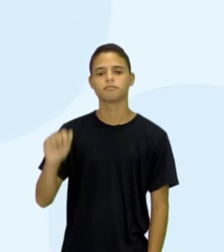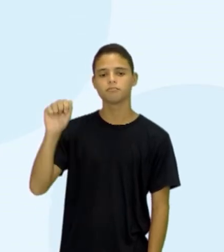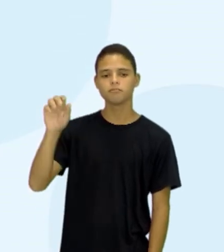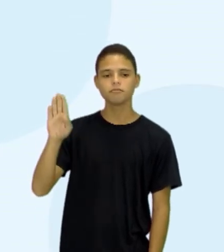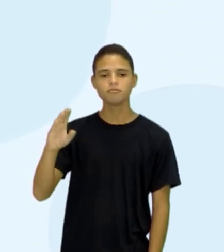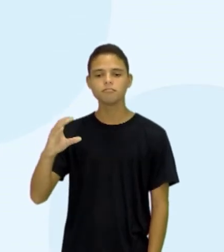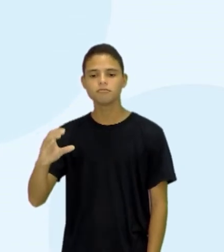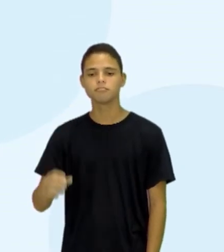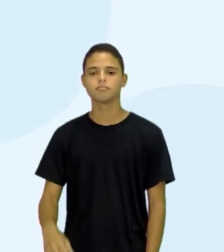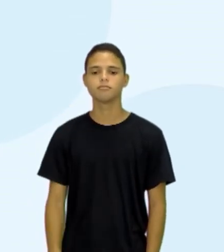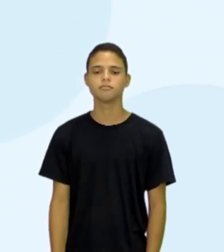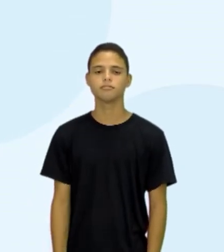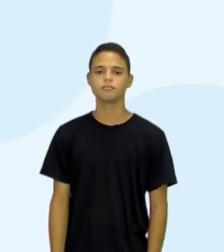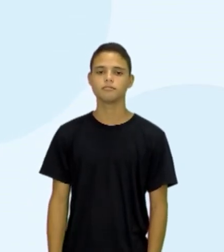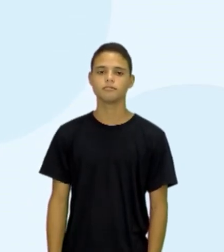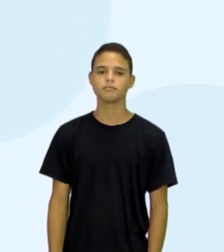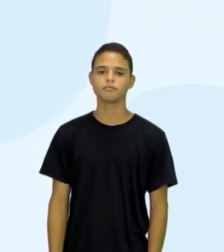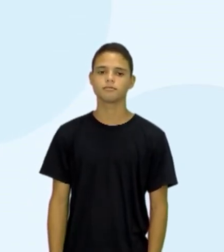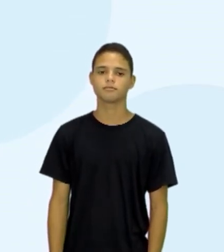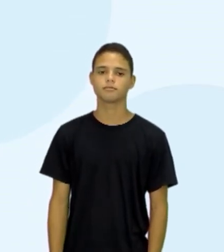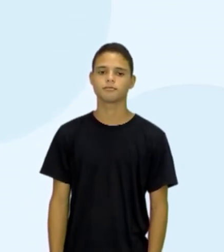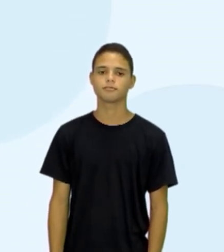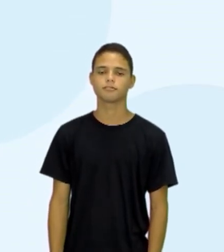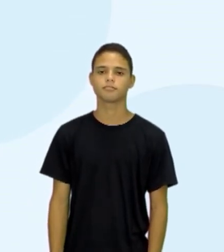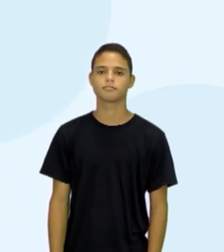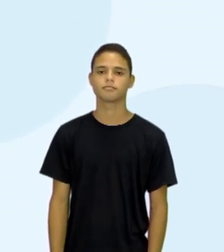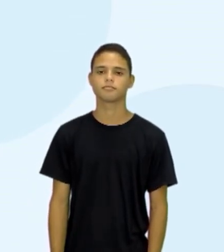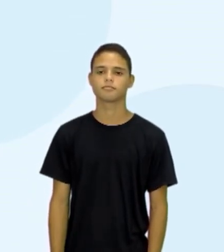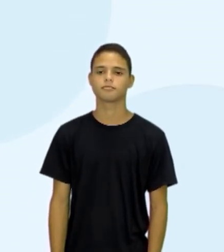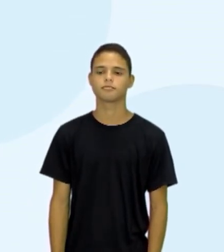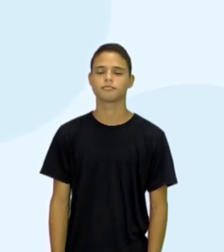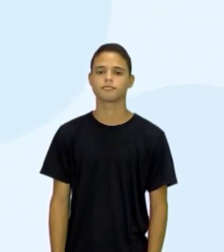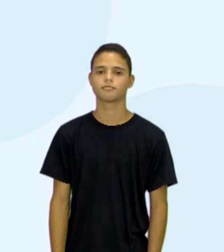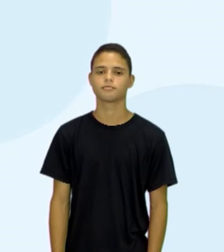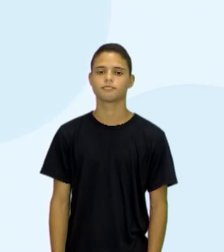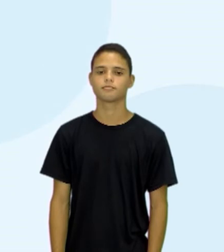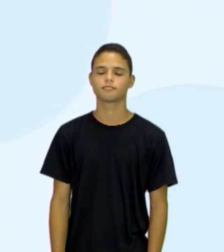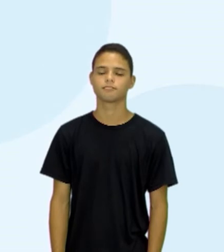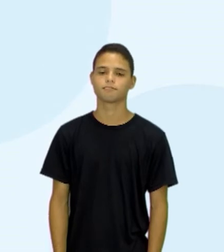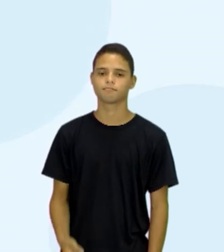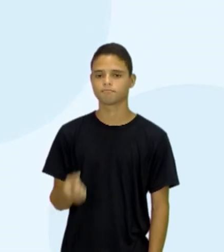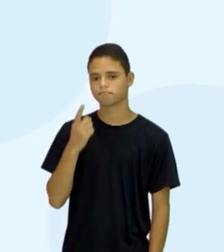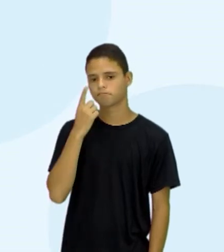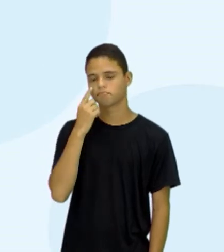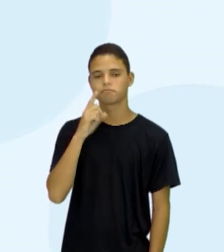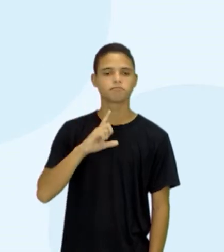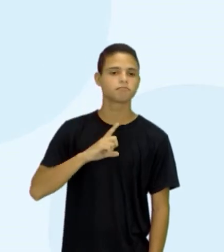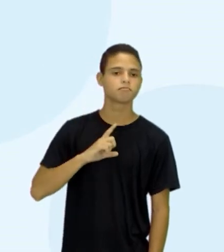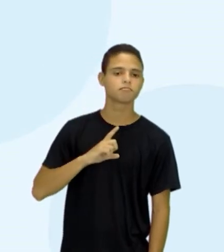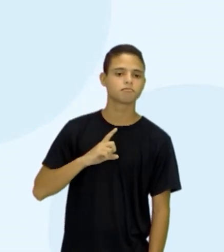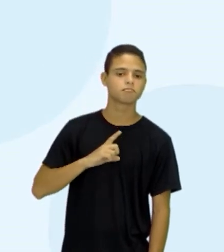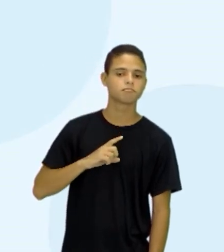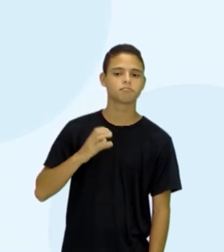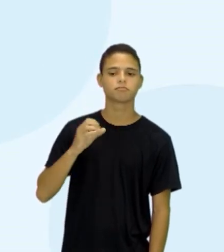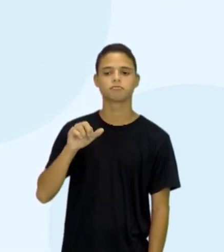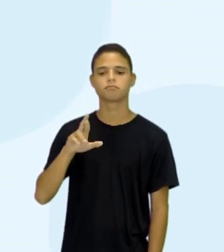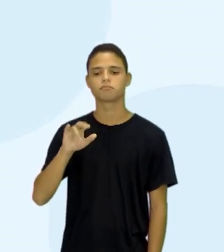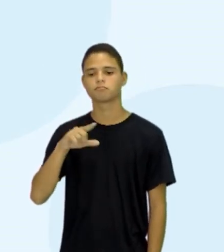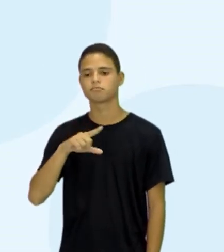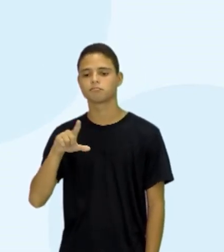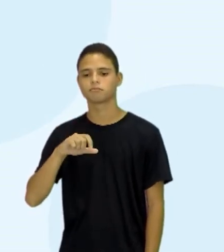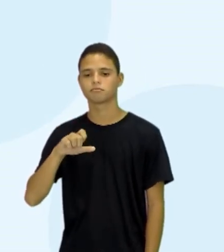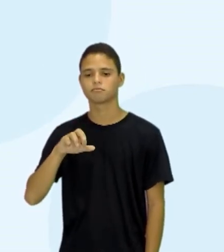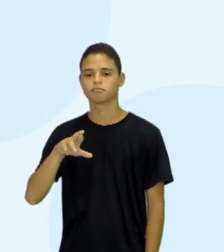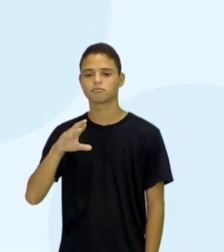né? A constelação, né? Constelação do Cruzeiro do Sul. Sei lá. Será que tem uma Cruzeiro do Norte?